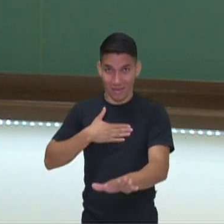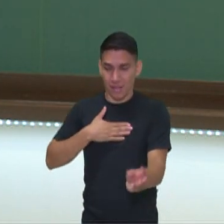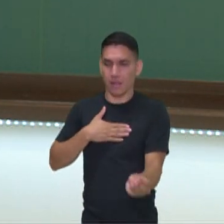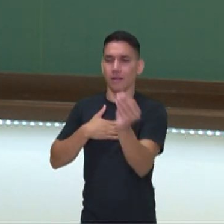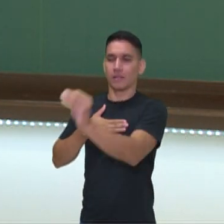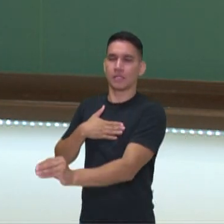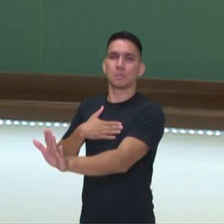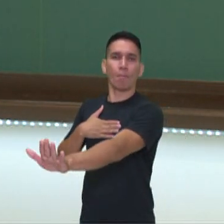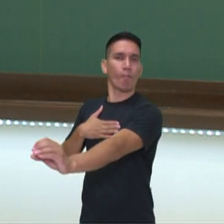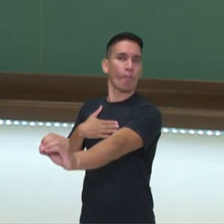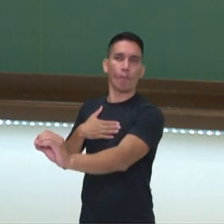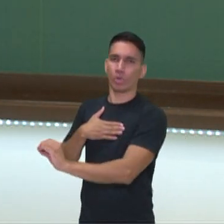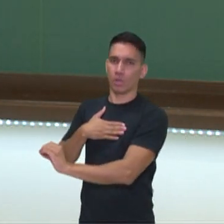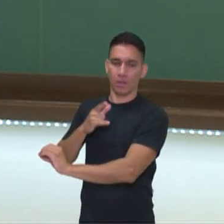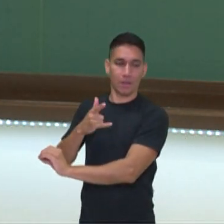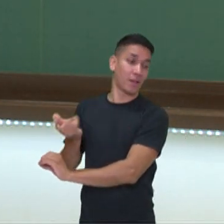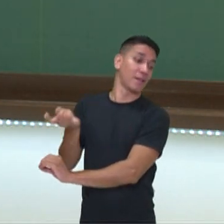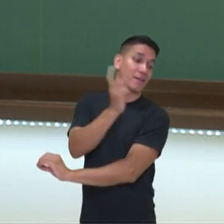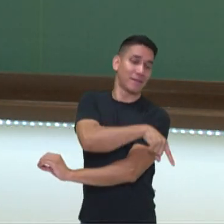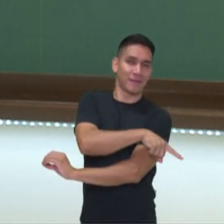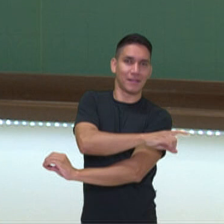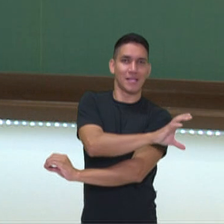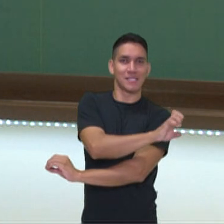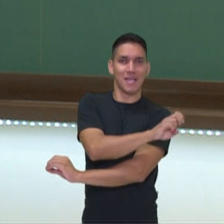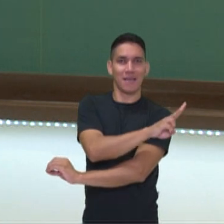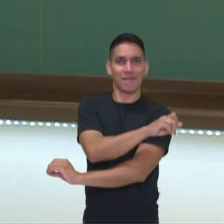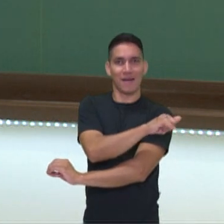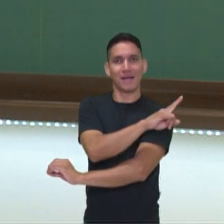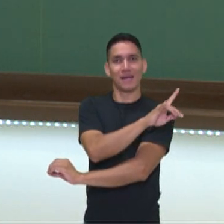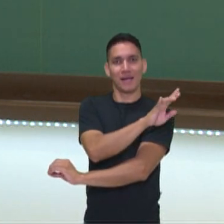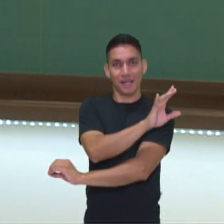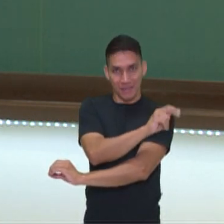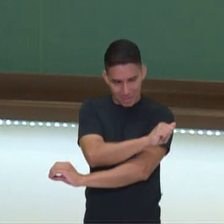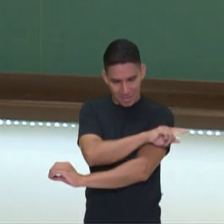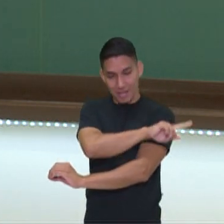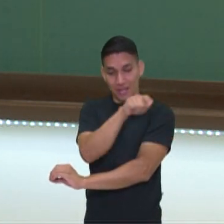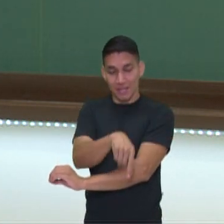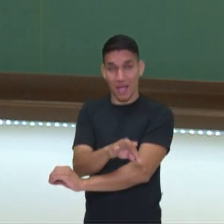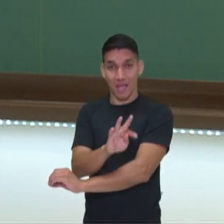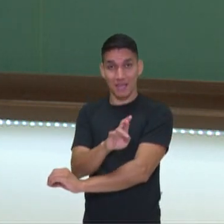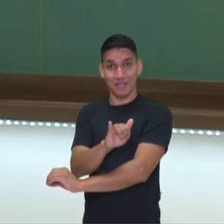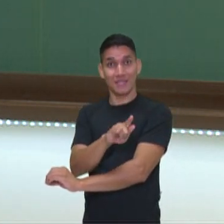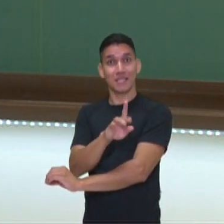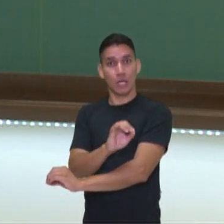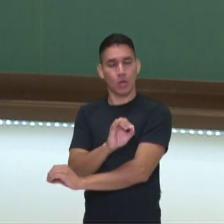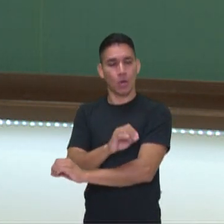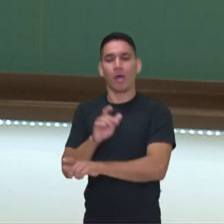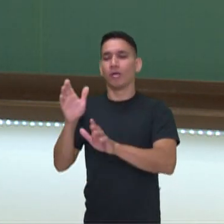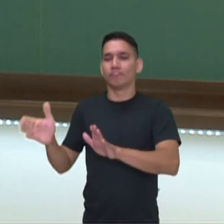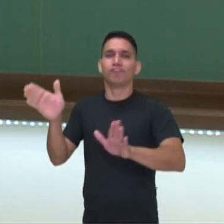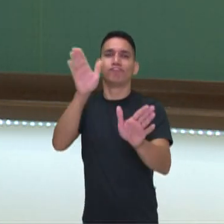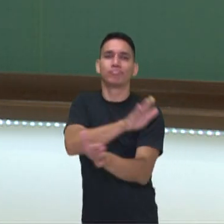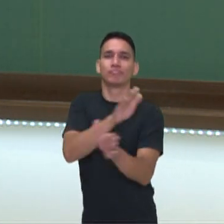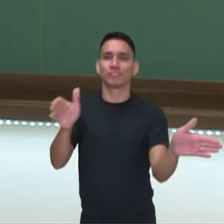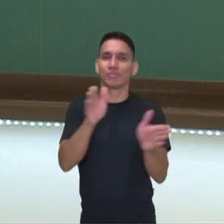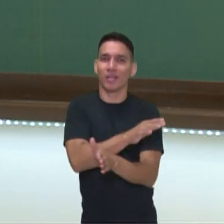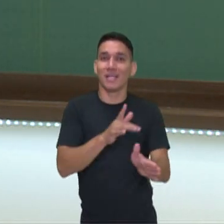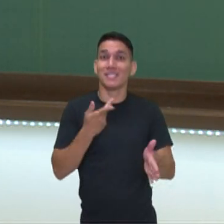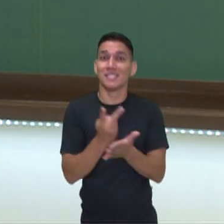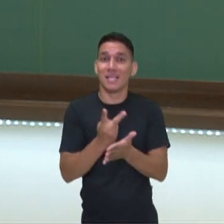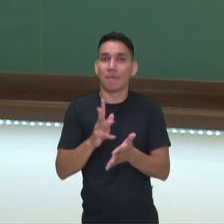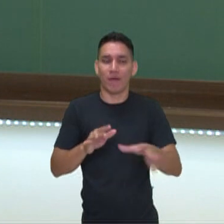trigo, depois em cevada. Onde o solo já está desgastado com trigo e cevada, descansou. E na outra área,